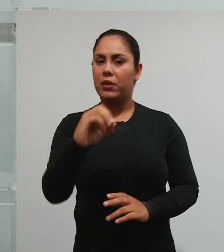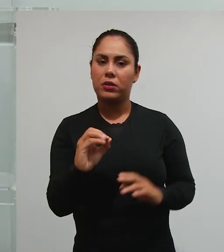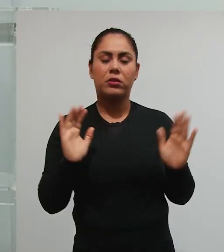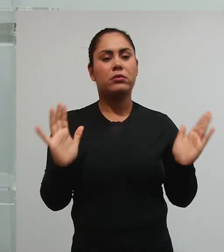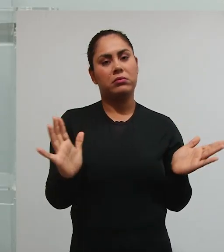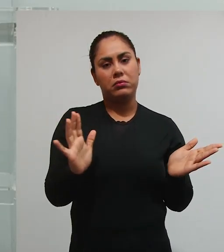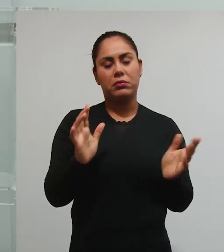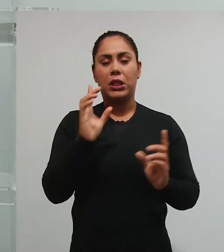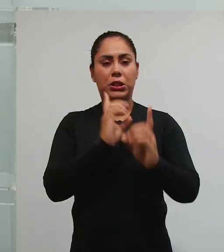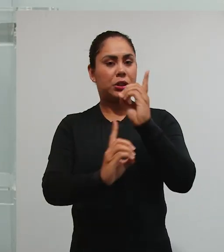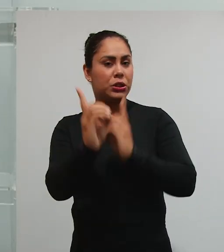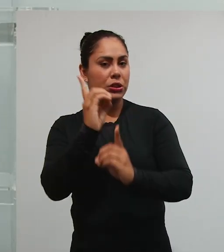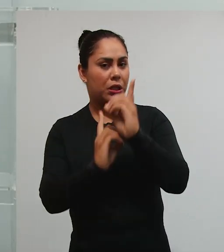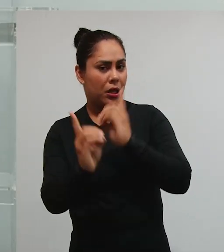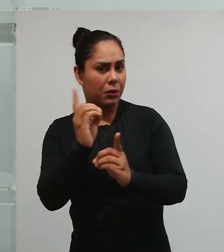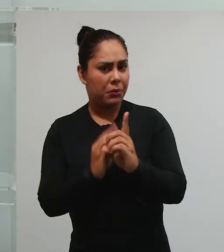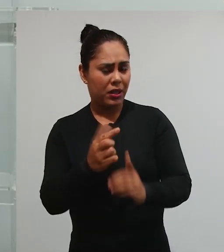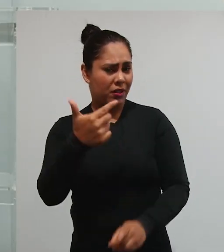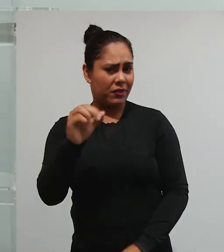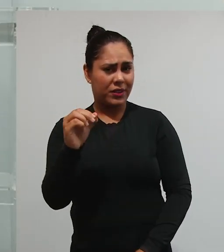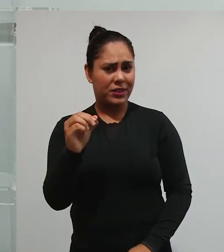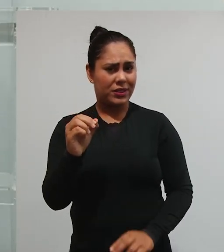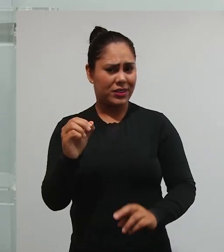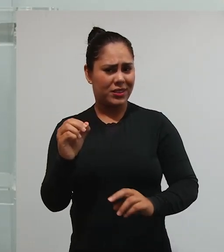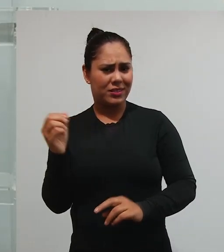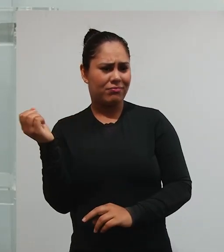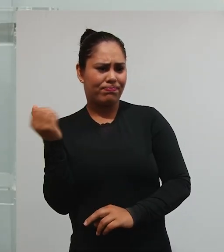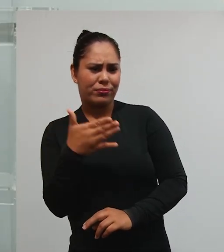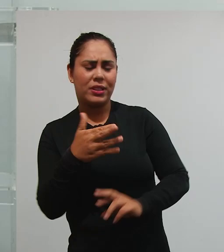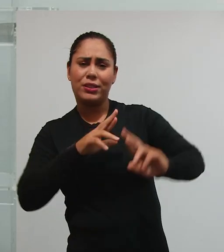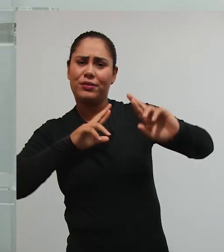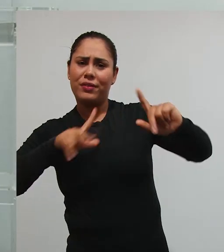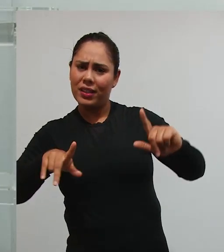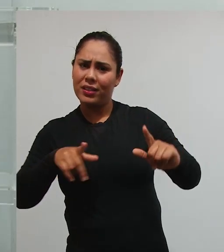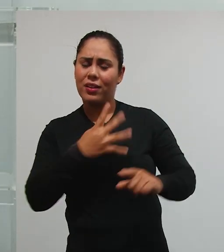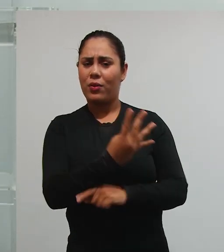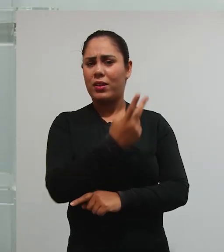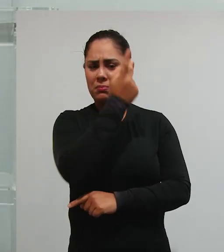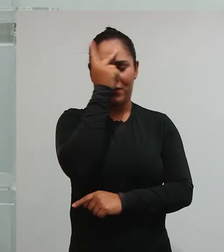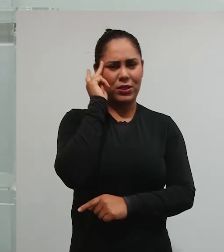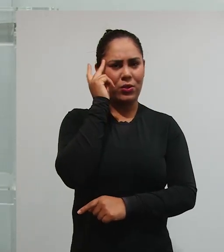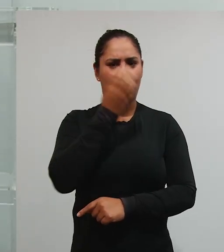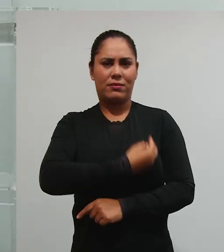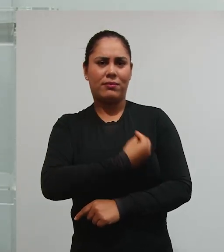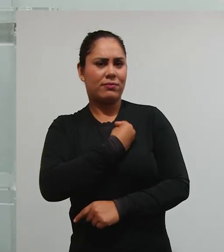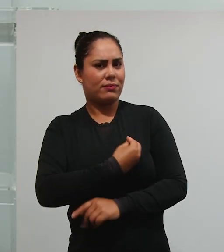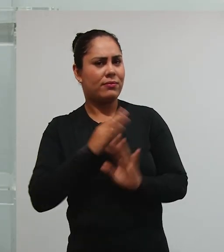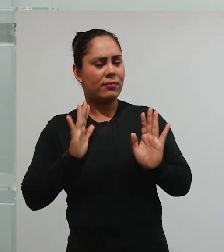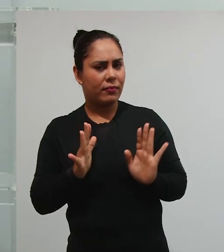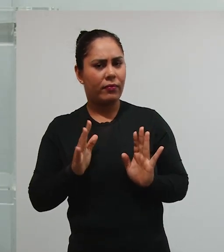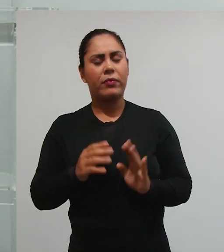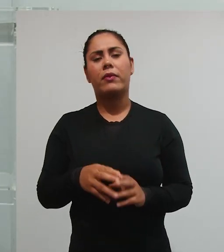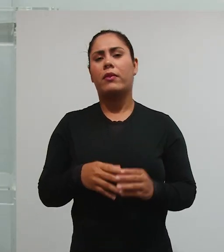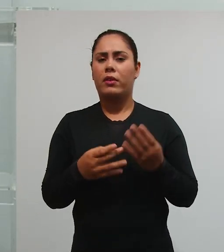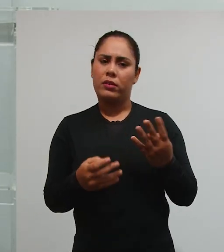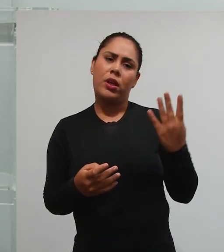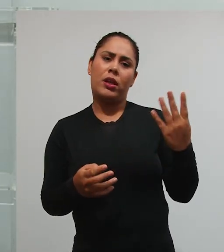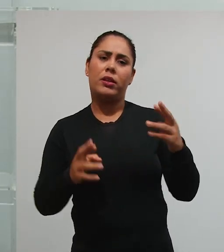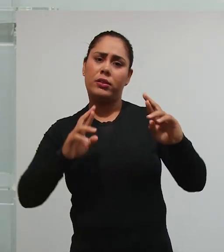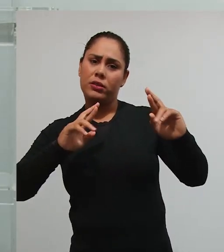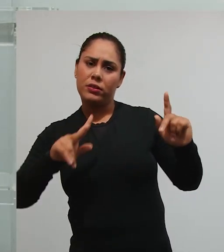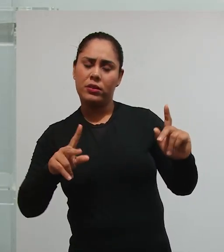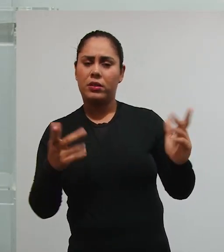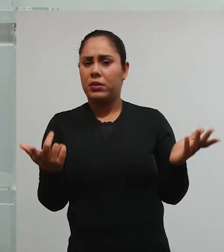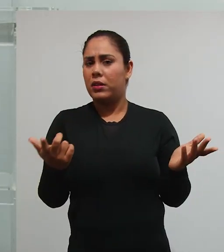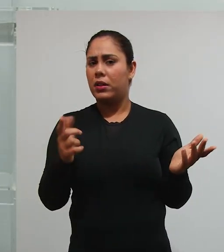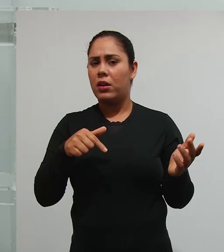pessoas. Né? Uma dinâmica para um grupo de 20 é diferente de uma dinâmica para um grupo com 4 integrantes. Uma dinâmica com 4